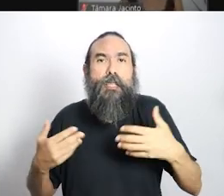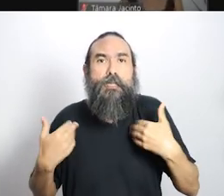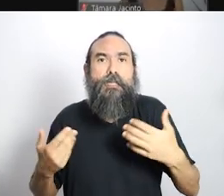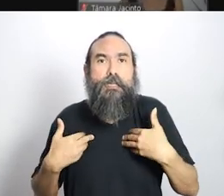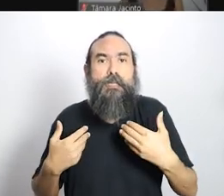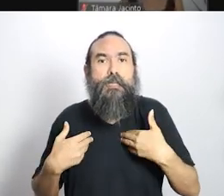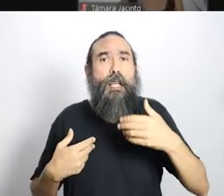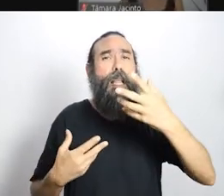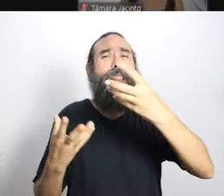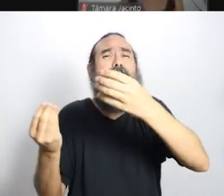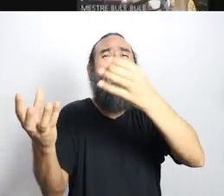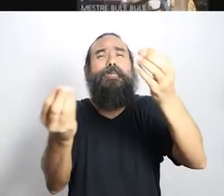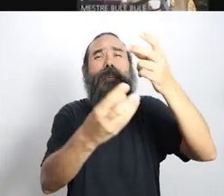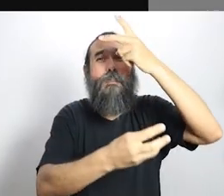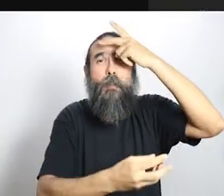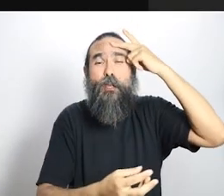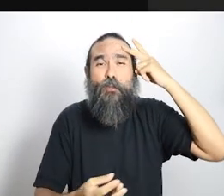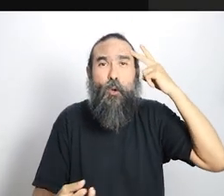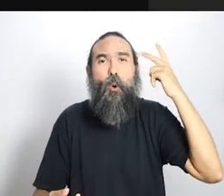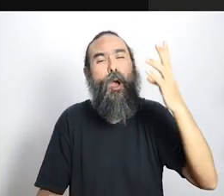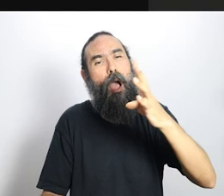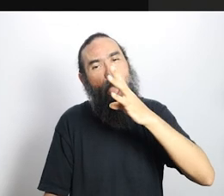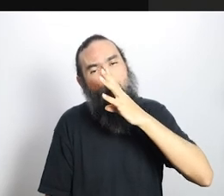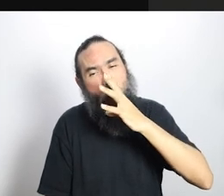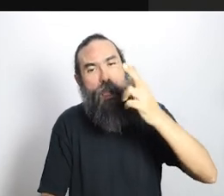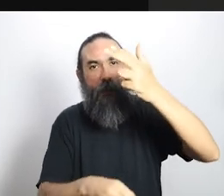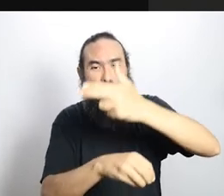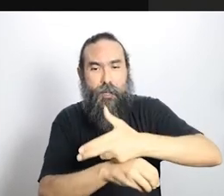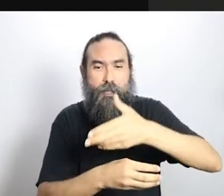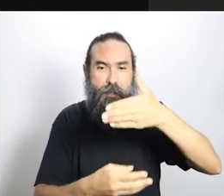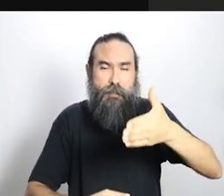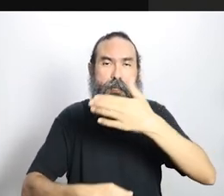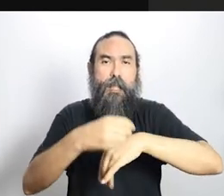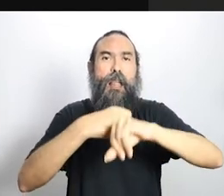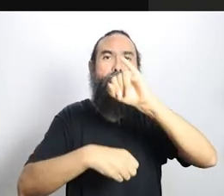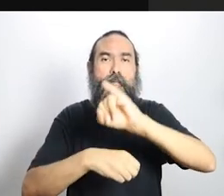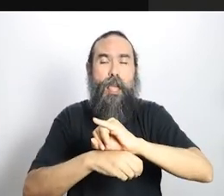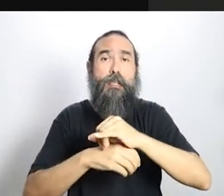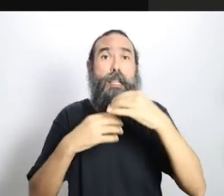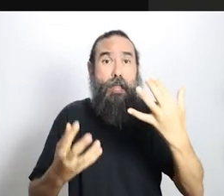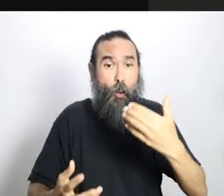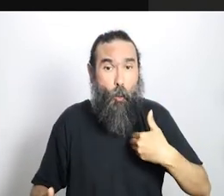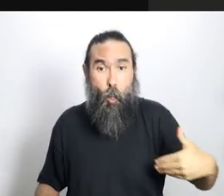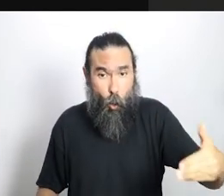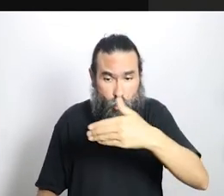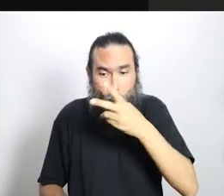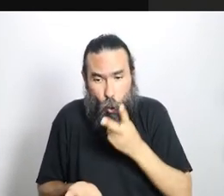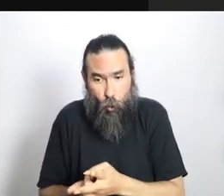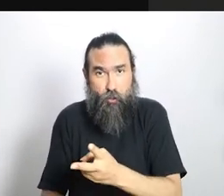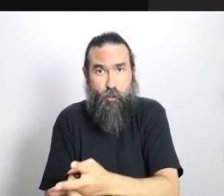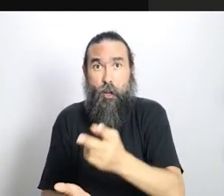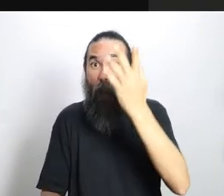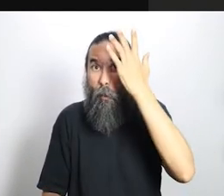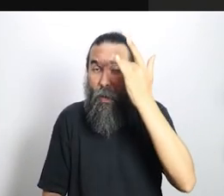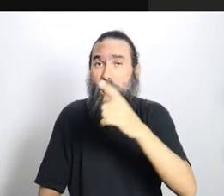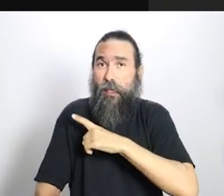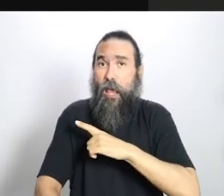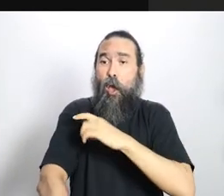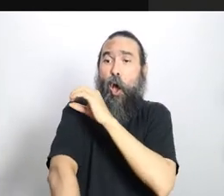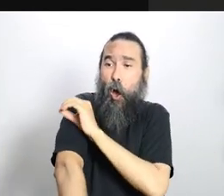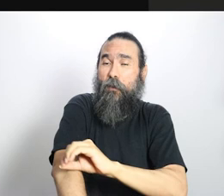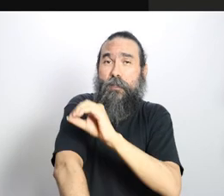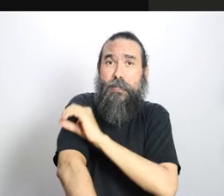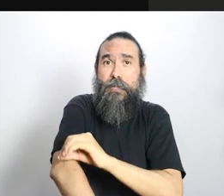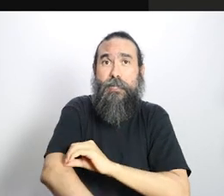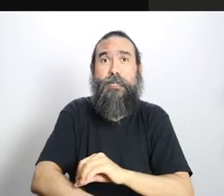muito feliz e satisfeita de ter tantas pessoas queridas e amadas aqui. E a gente continua, a programação segue, amanhã tem